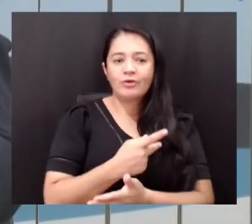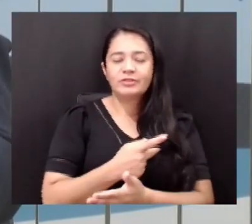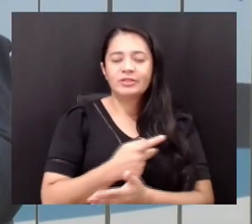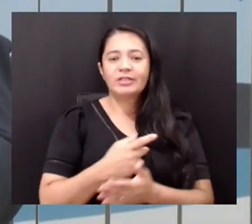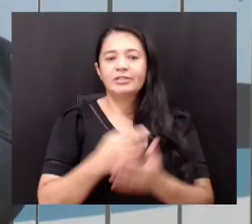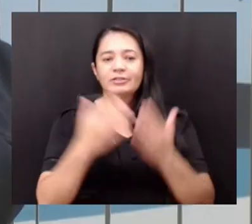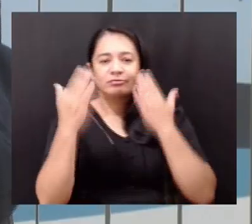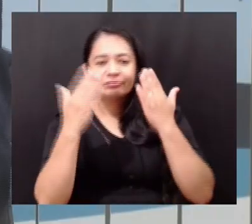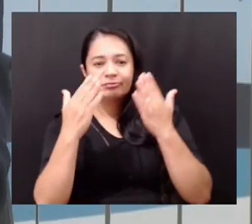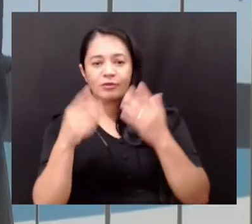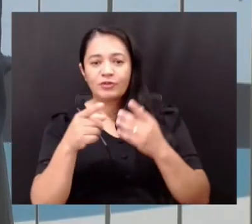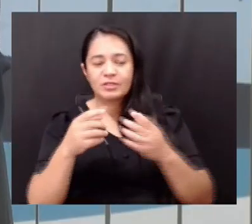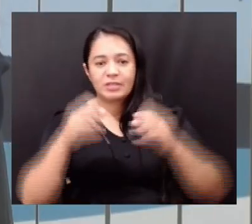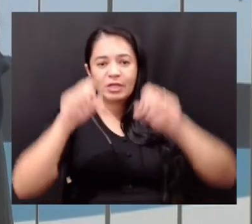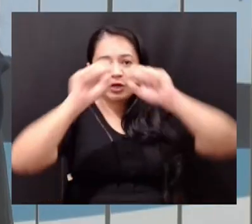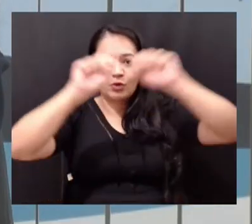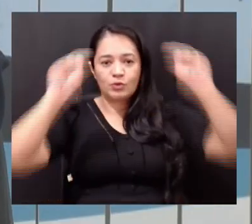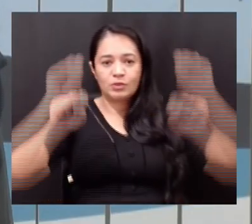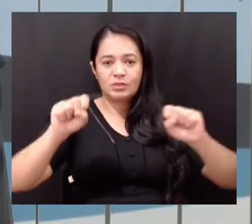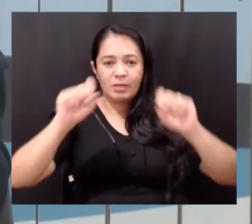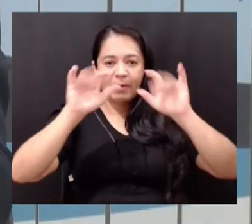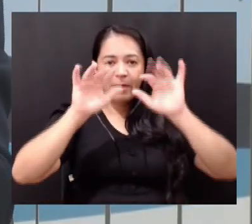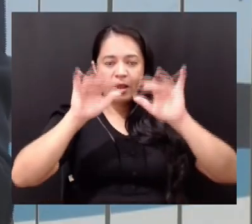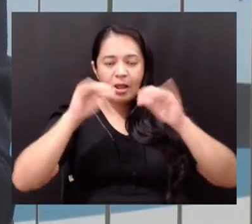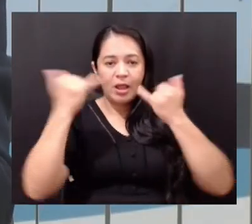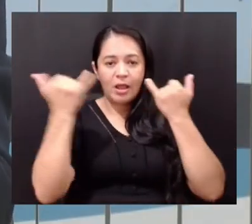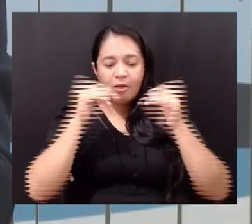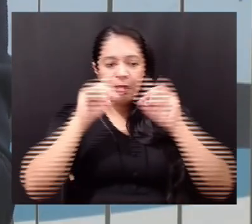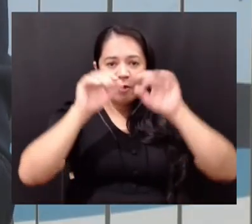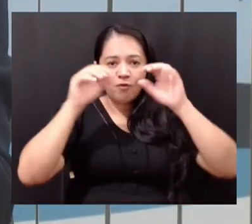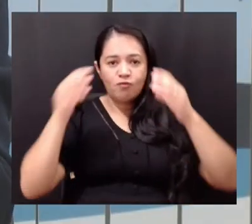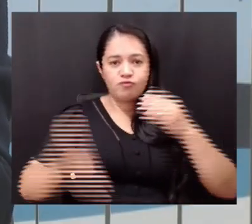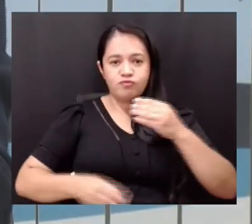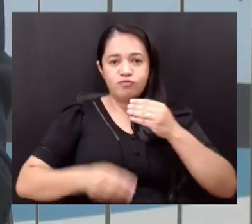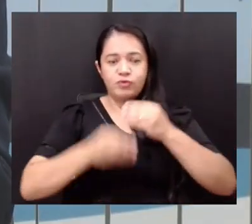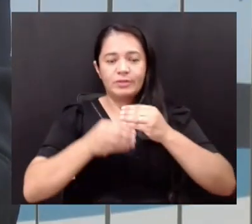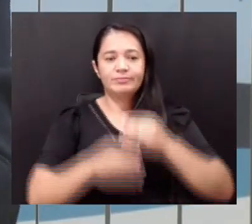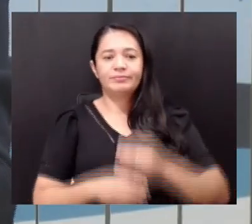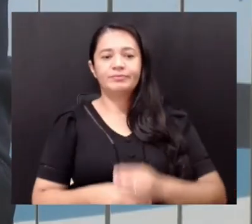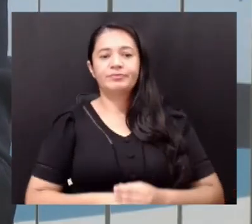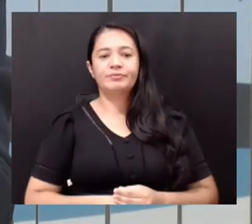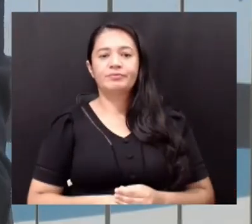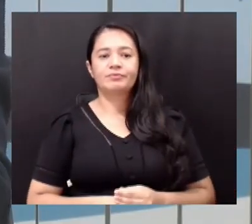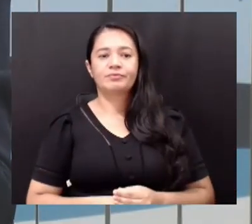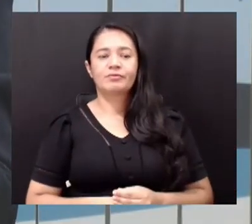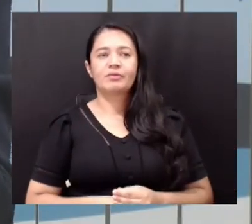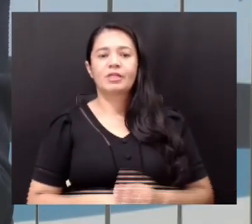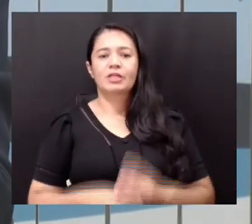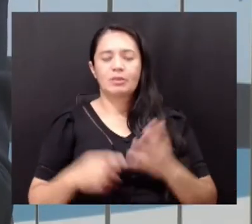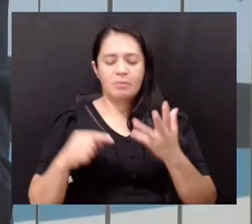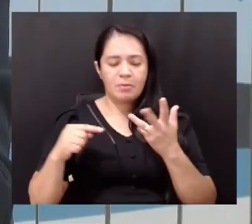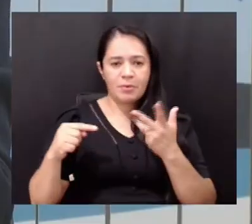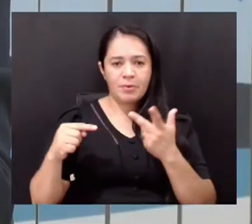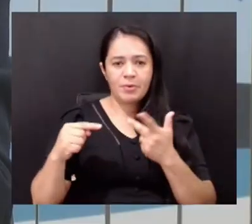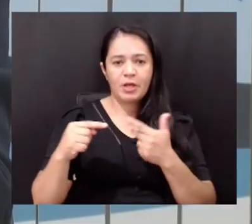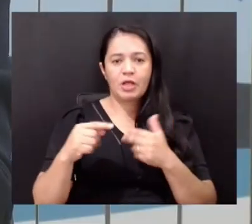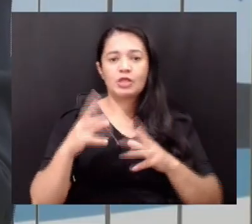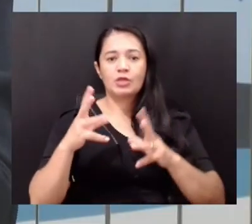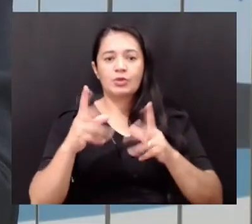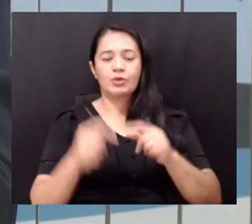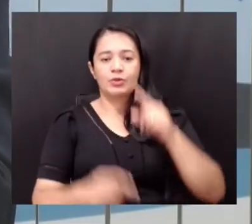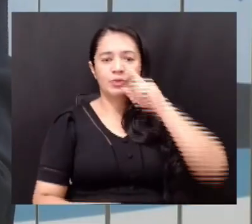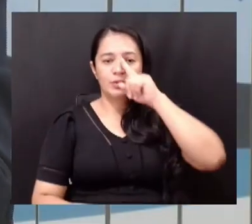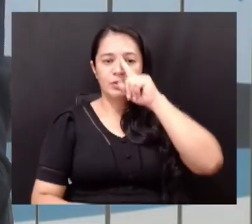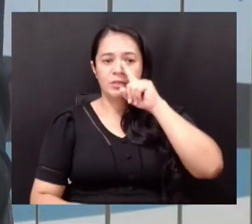seu sistema da maneira correta. Geralmente, todos esses riscos, eles são feitos por